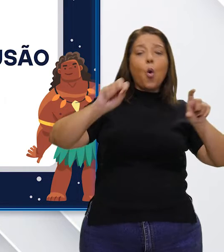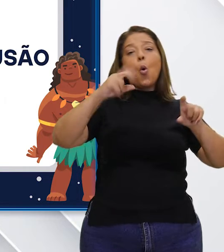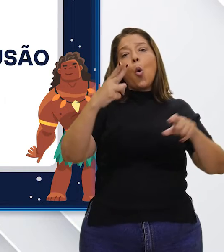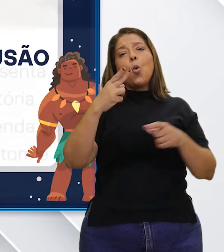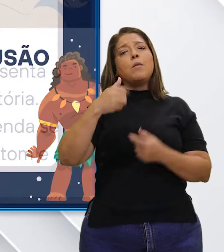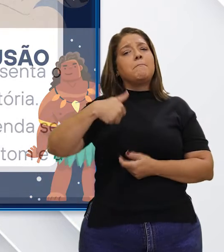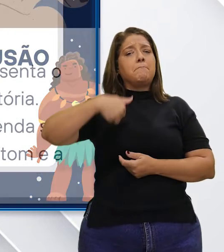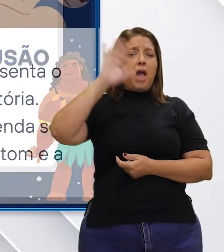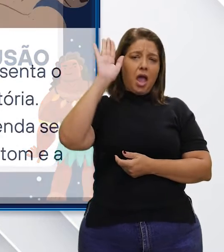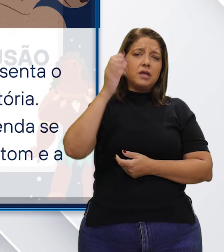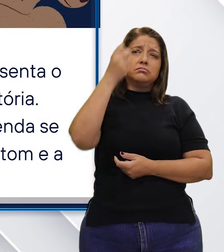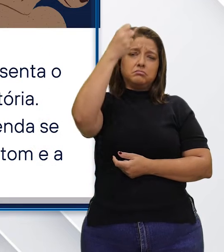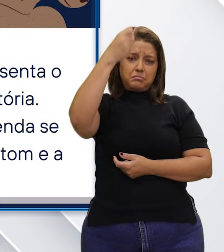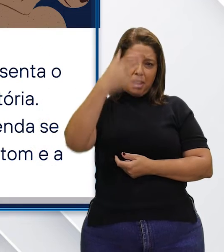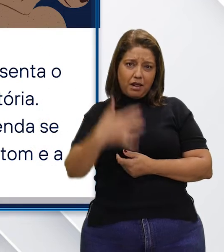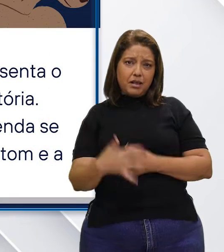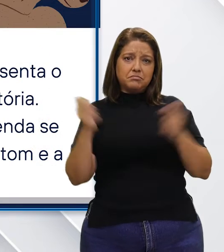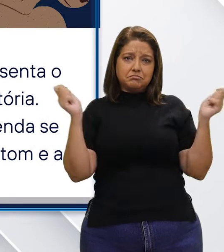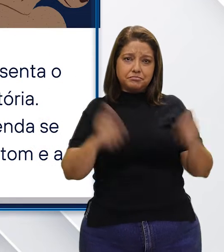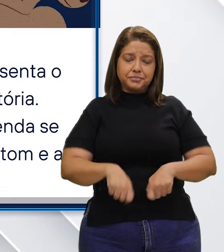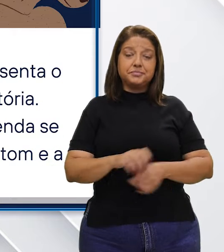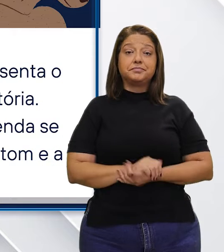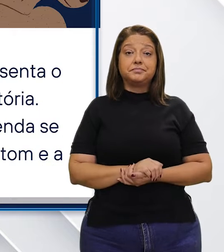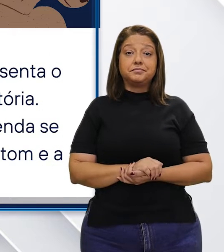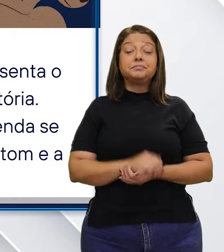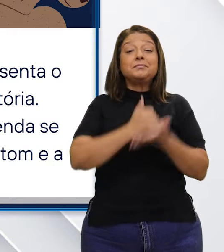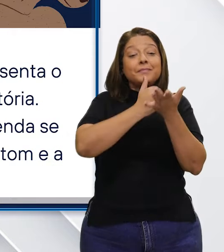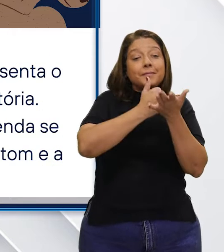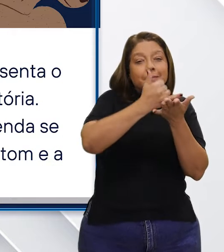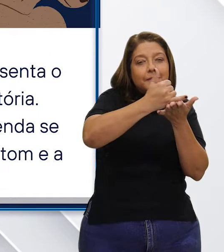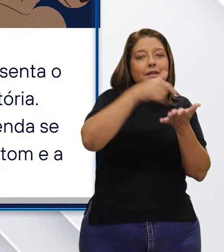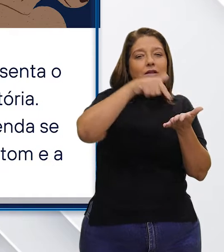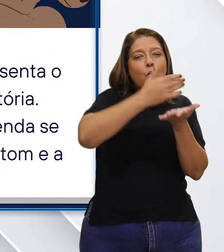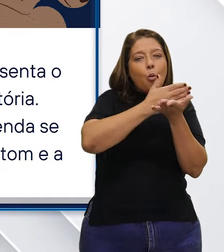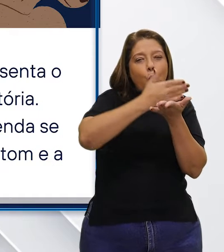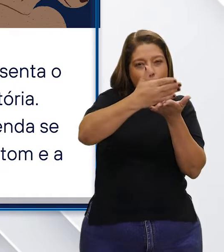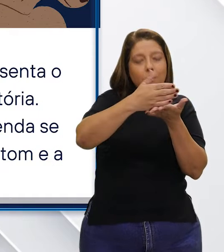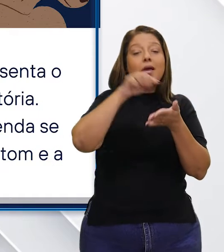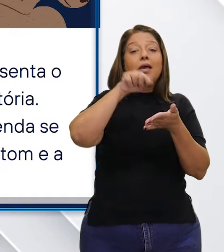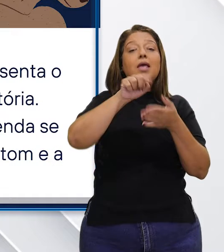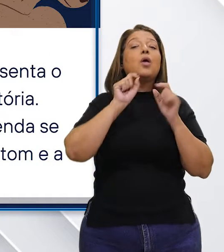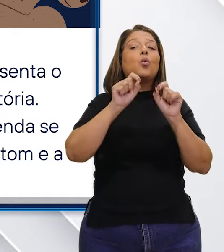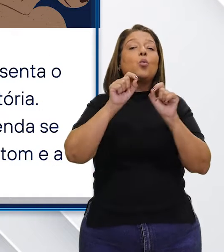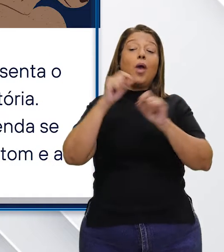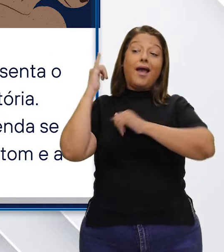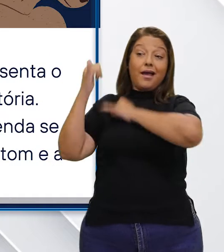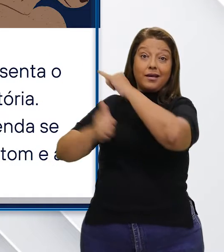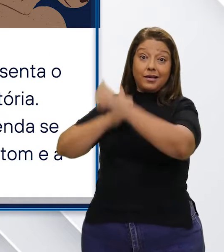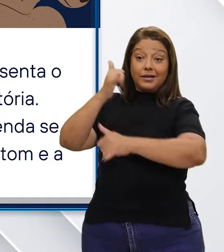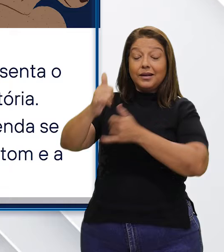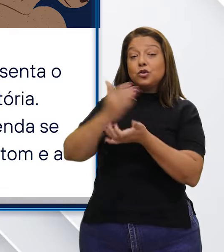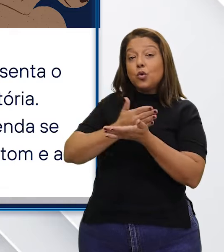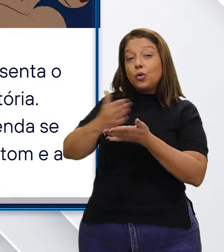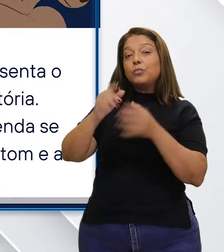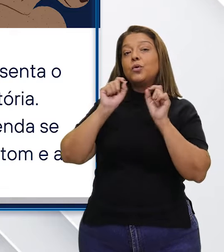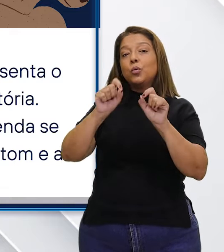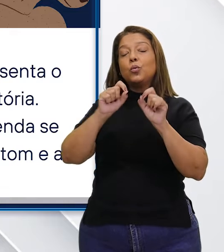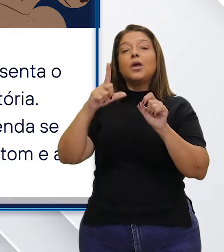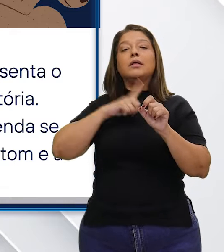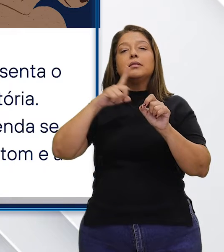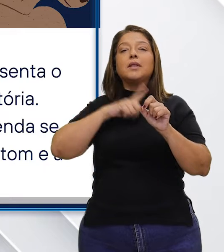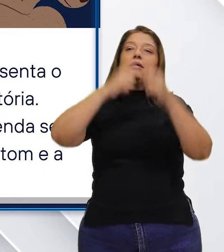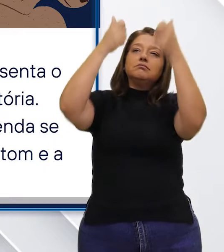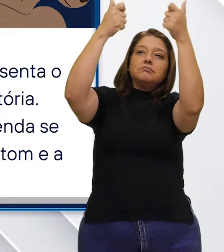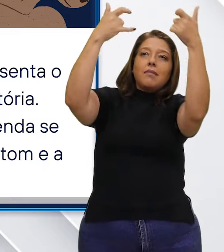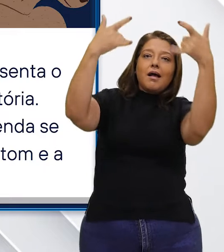parágrafos. A introdução ou início Na lenda, geralmente começa